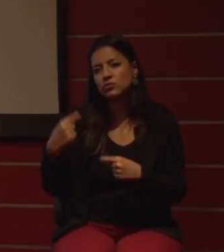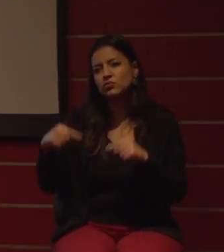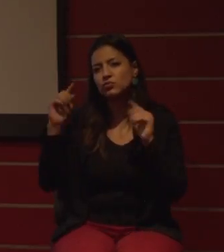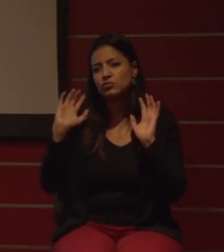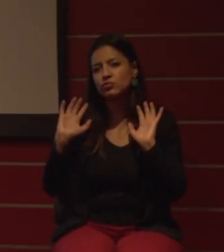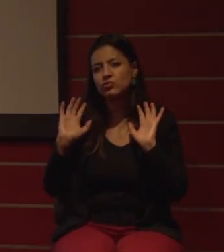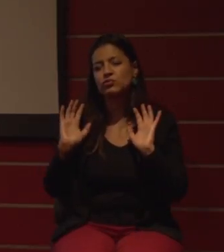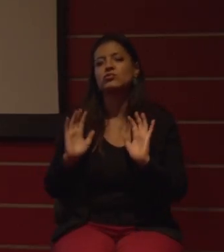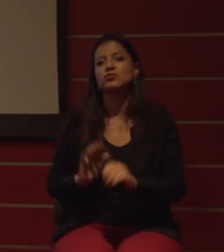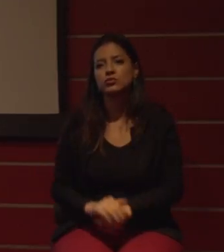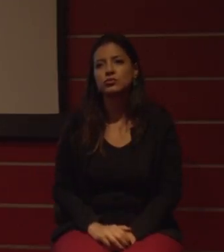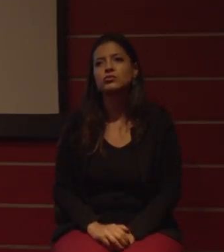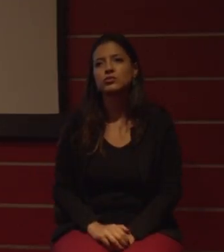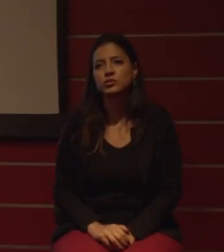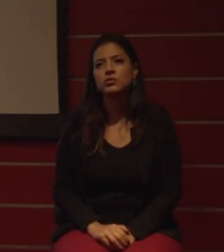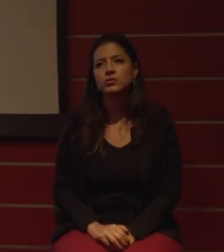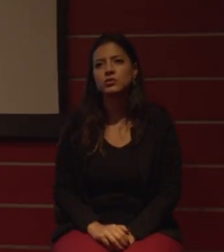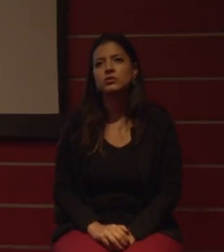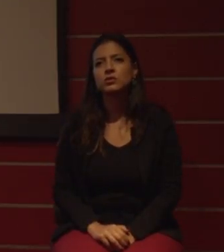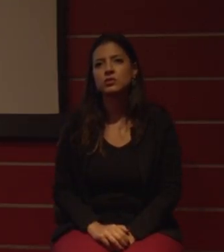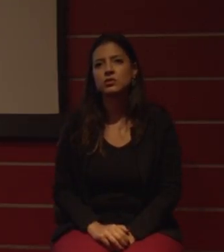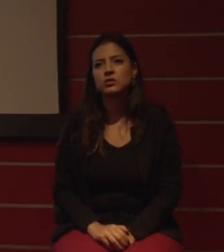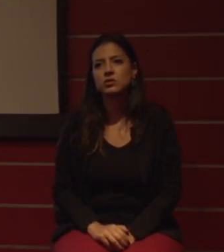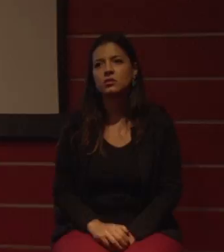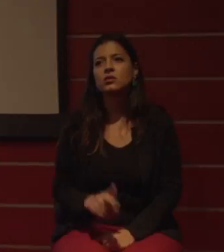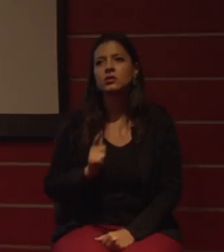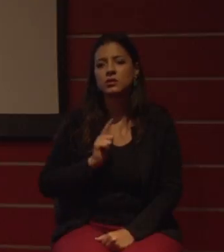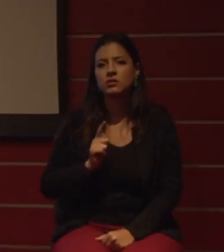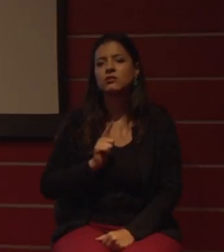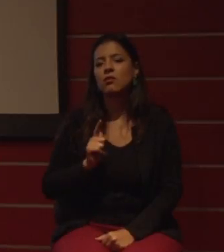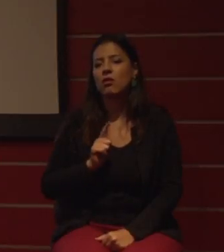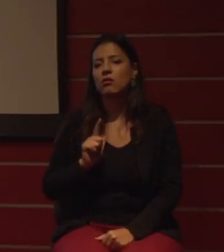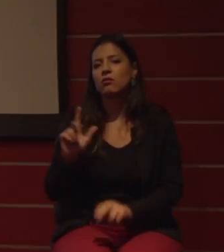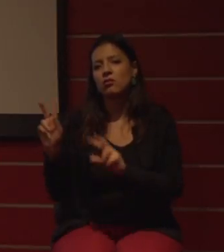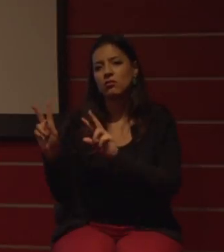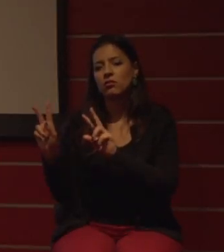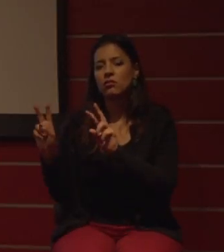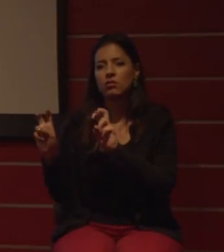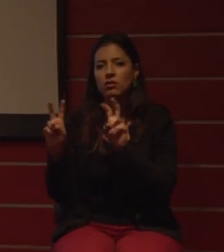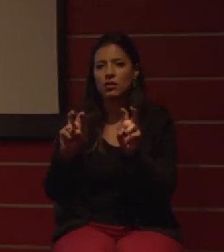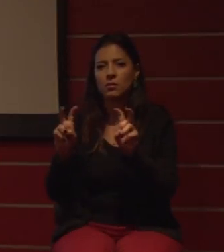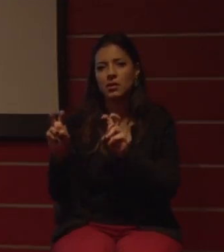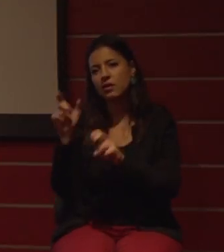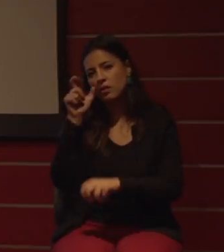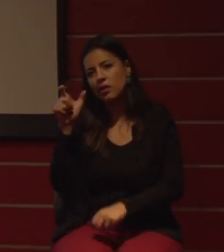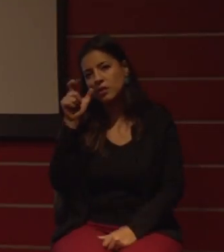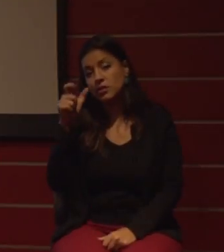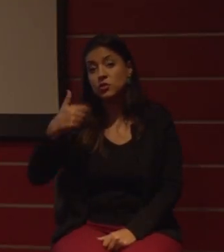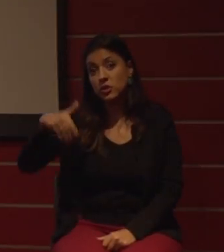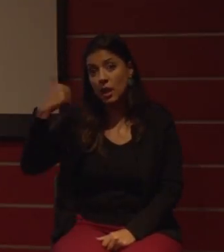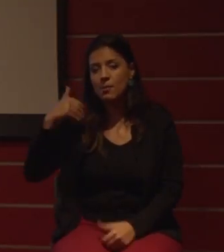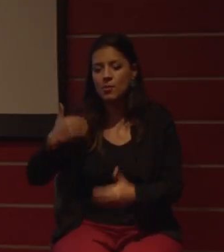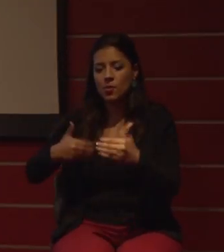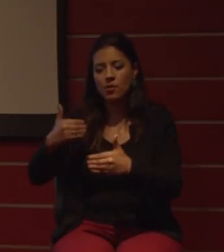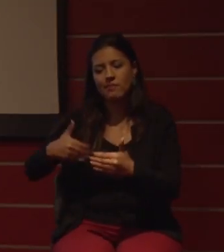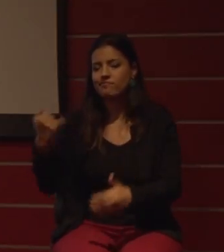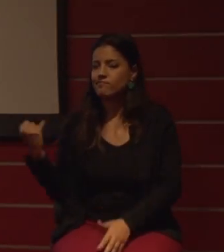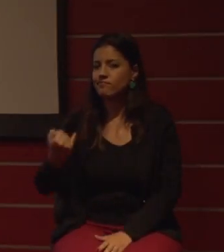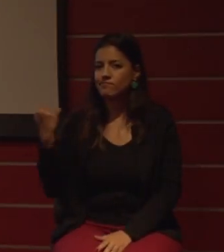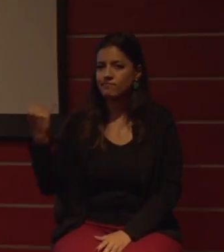desafiadora né ela ela toca em em questões interessantes e muito relevantes paraa época